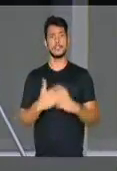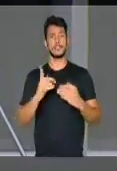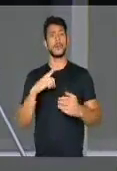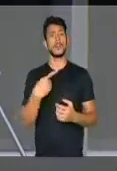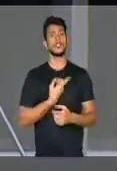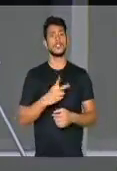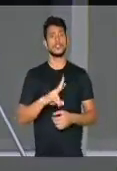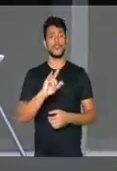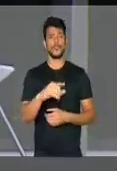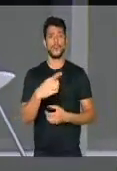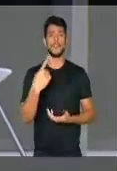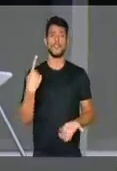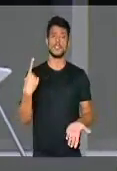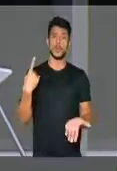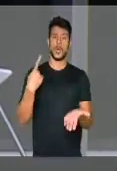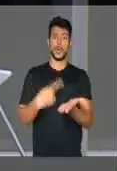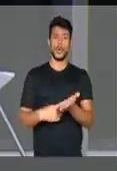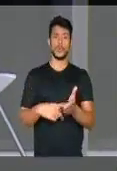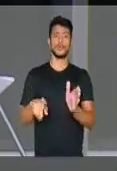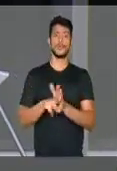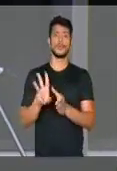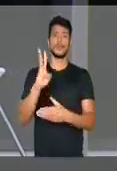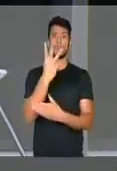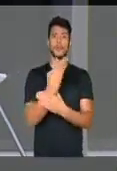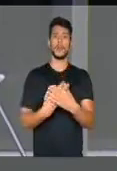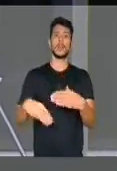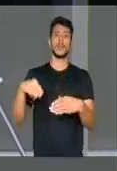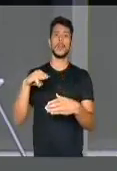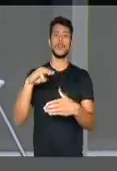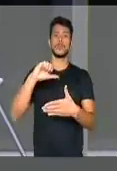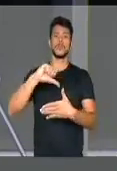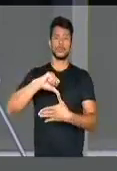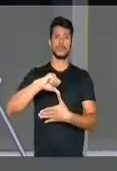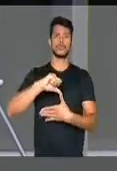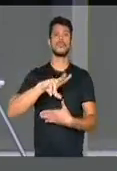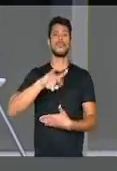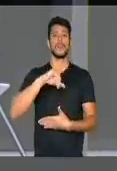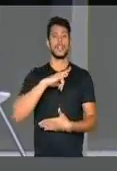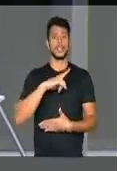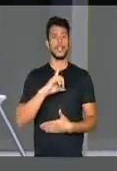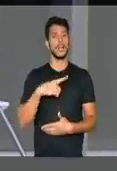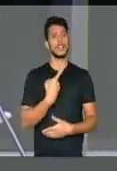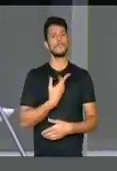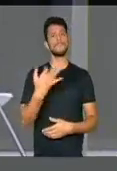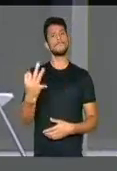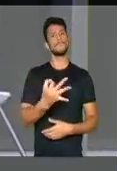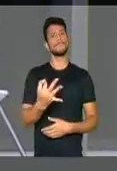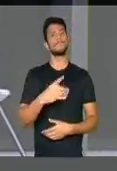ser concretizado. Temos certeza de que a garantia dos direitos humanos